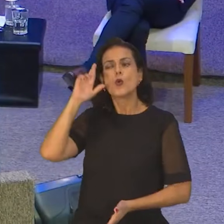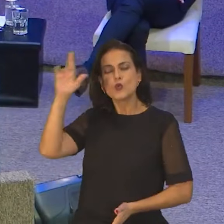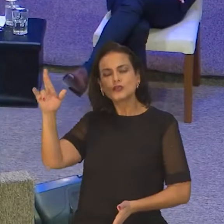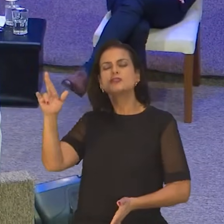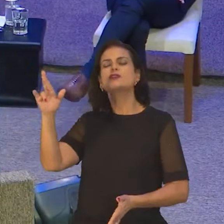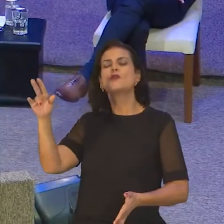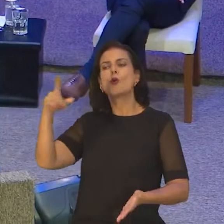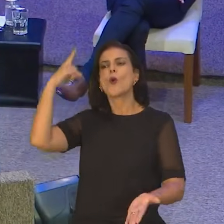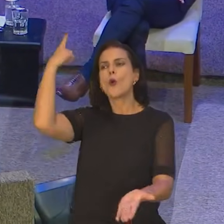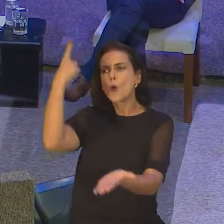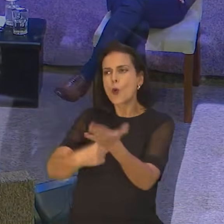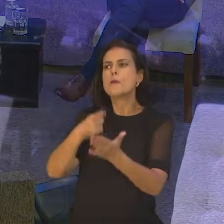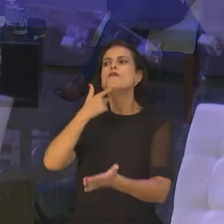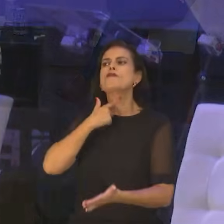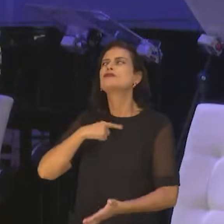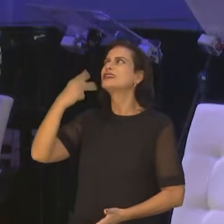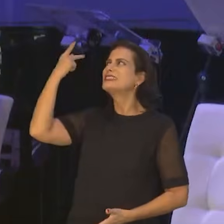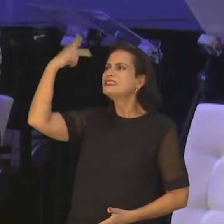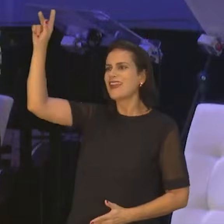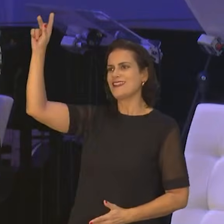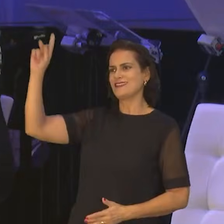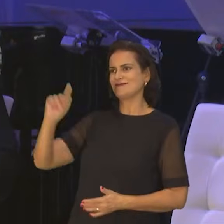seu propósito.